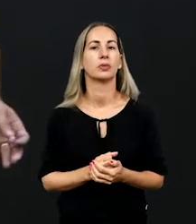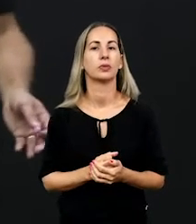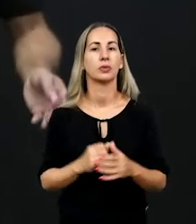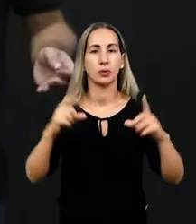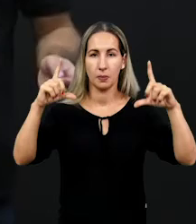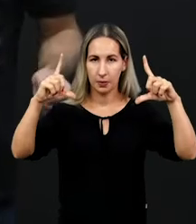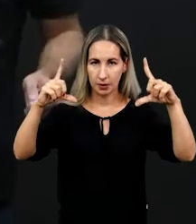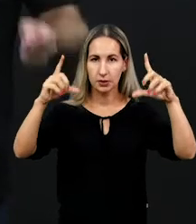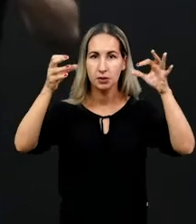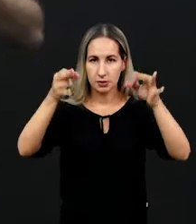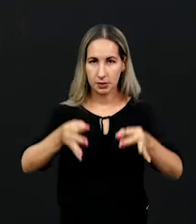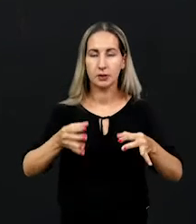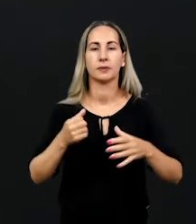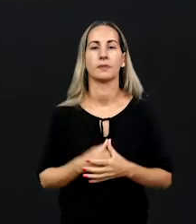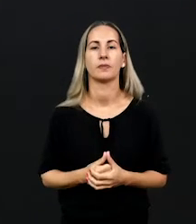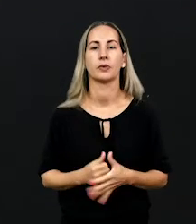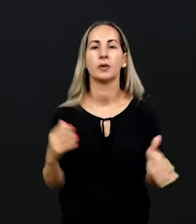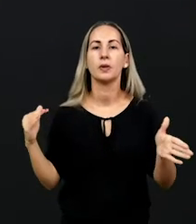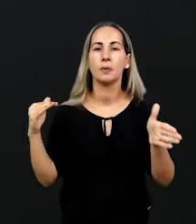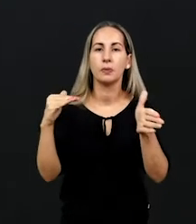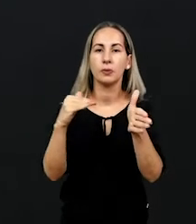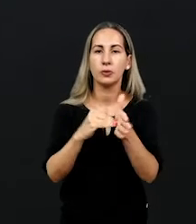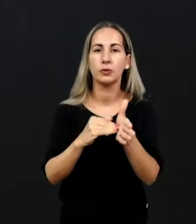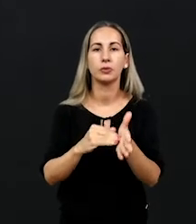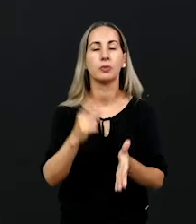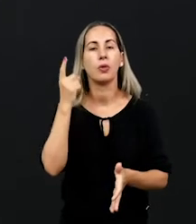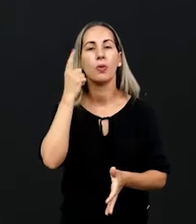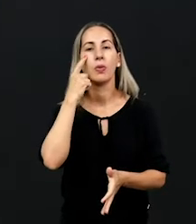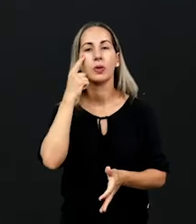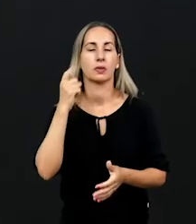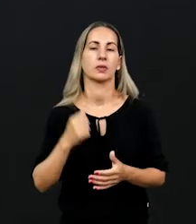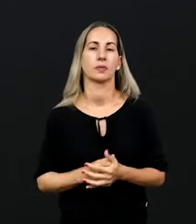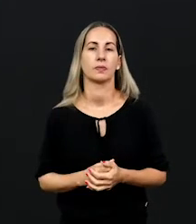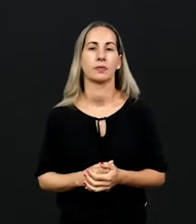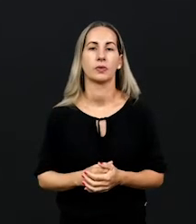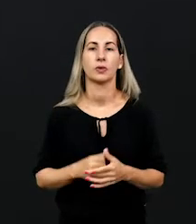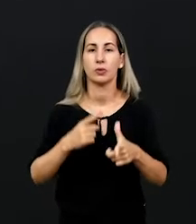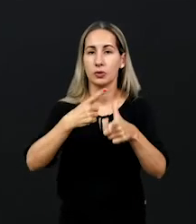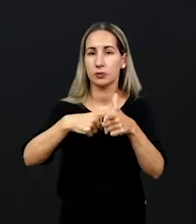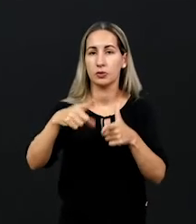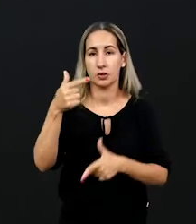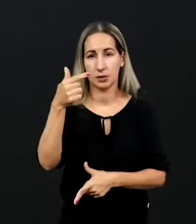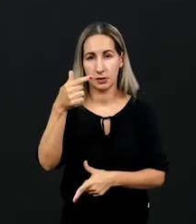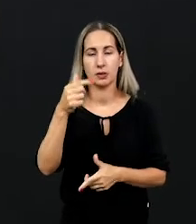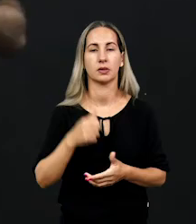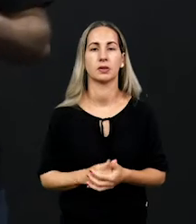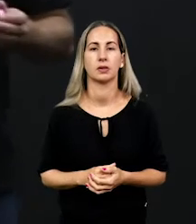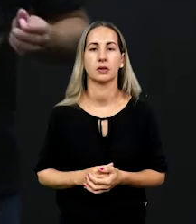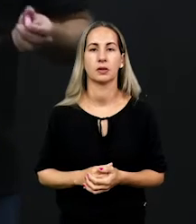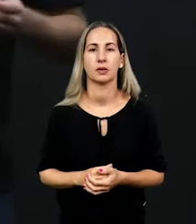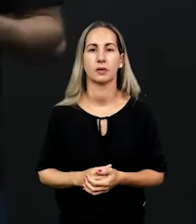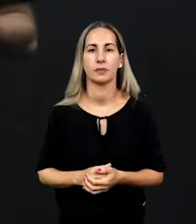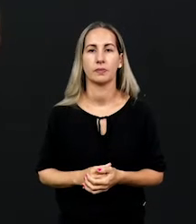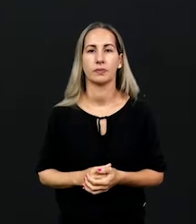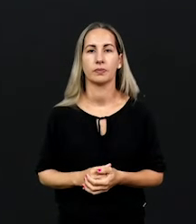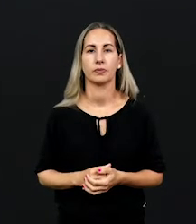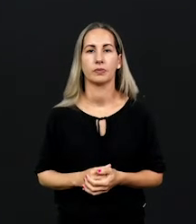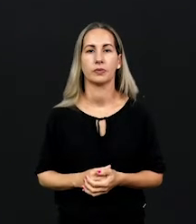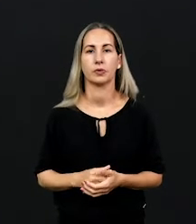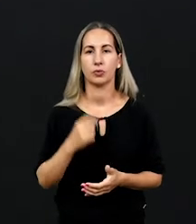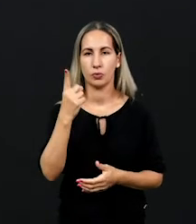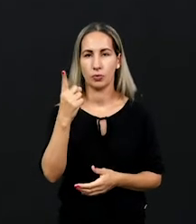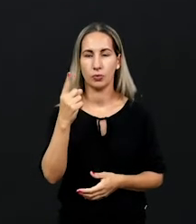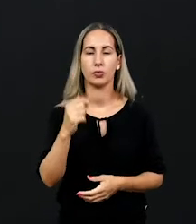nos parênteses, tá bom? E por último, verifiquemos aqui os divisores de 7. Os divisores de 7 são